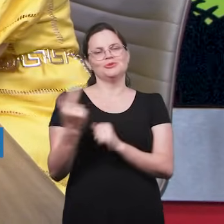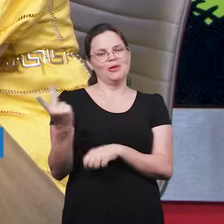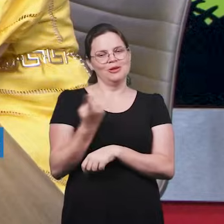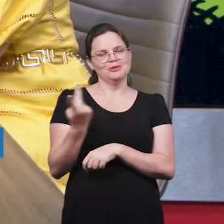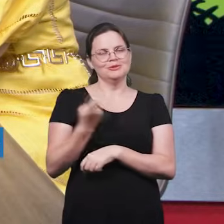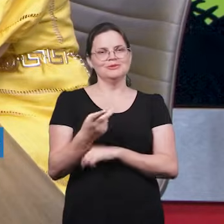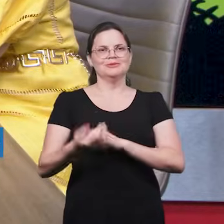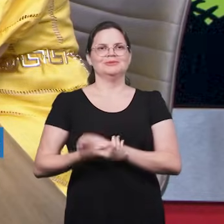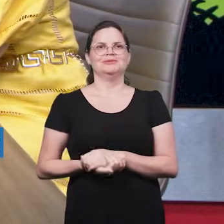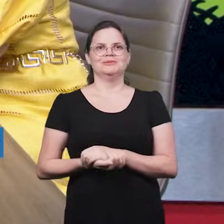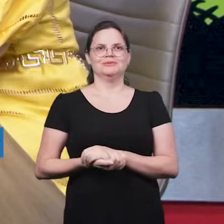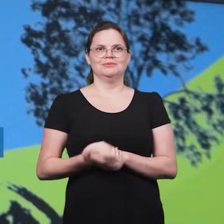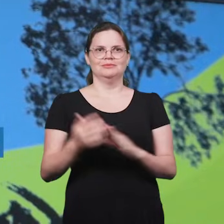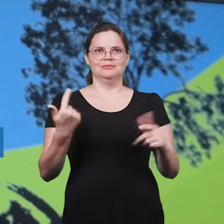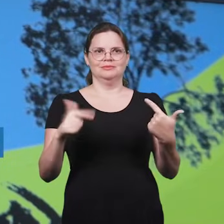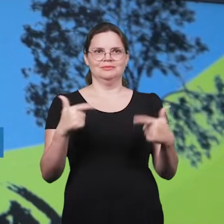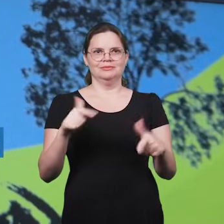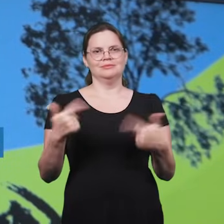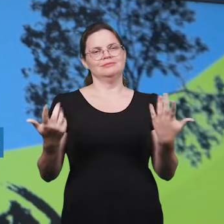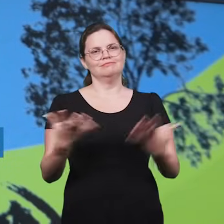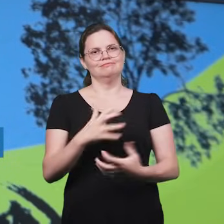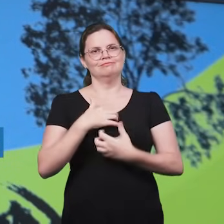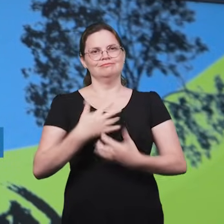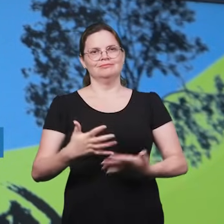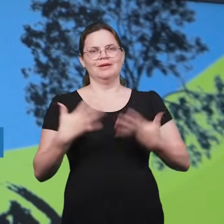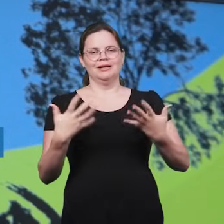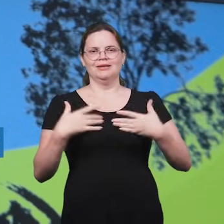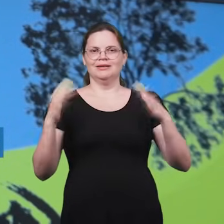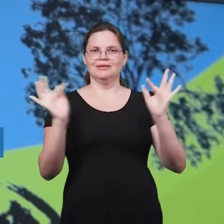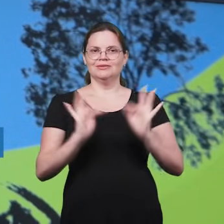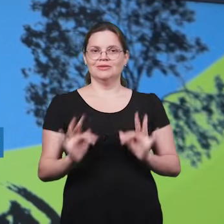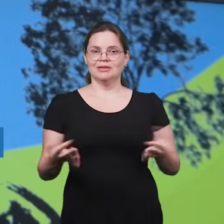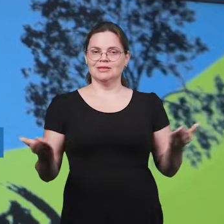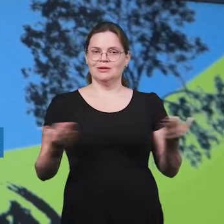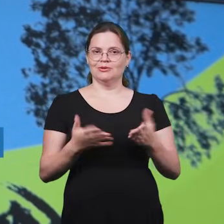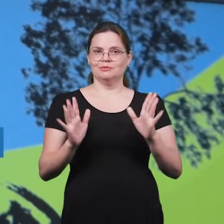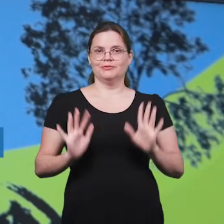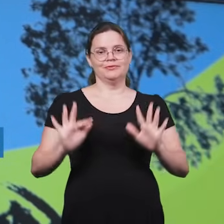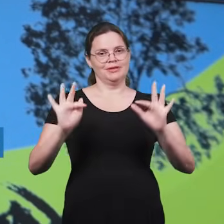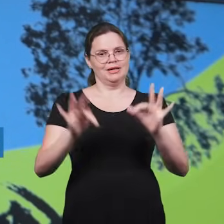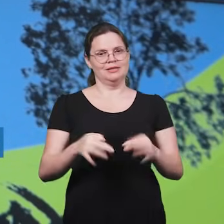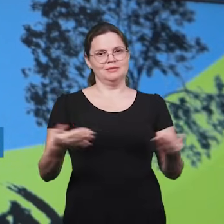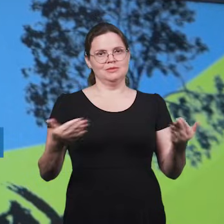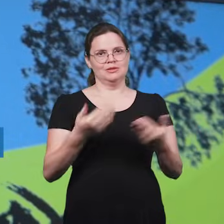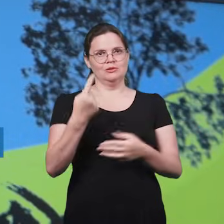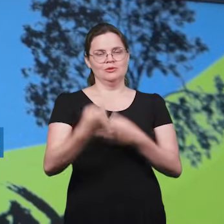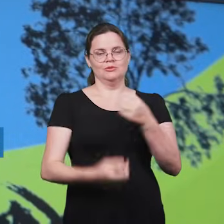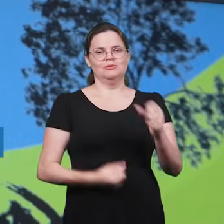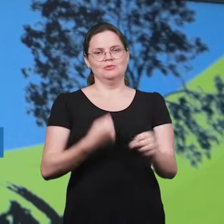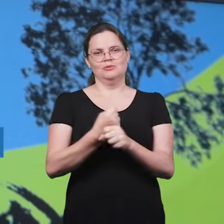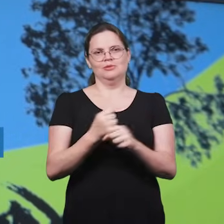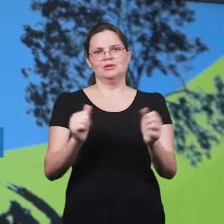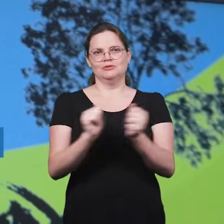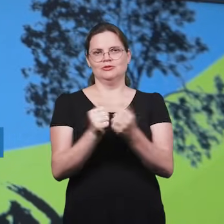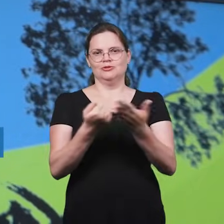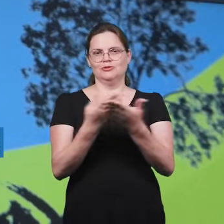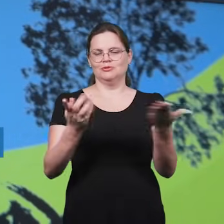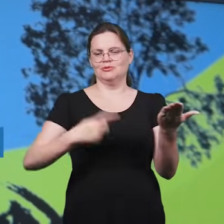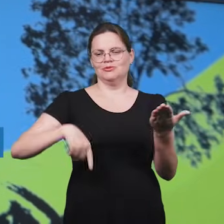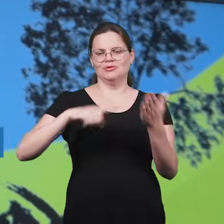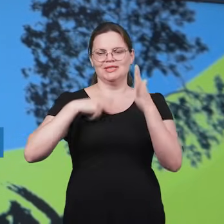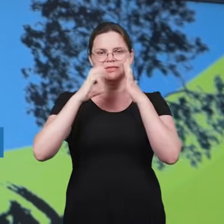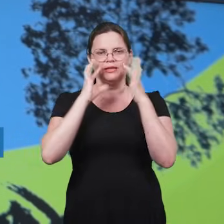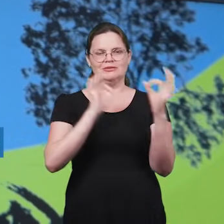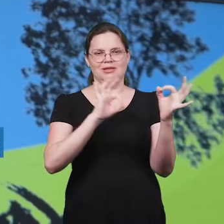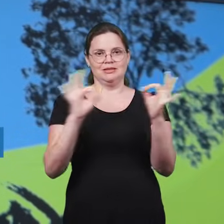trabalho e muito alegres por encerrarmos mais este ano juntos com você que nos